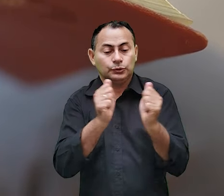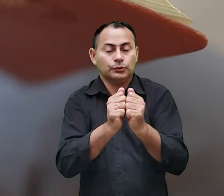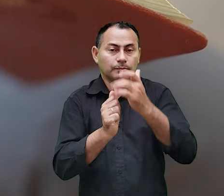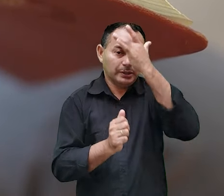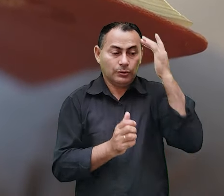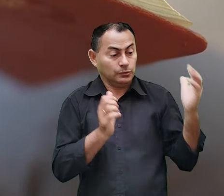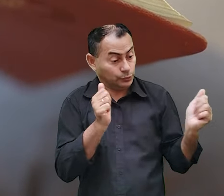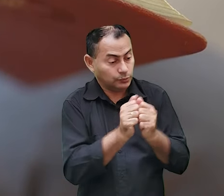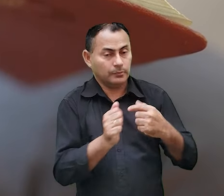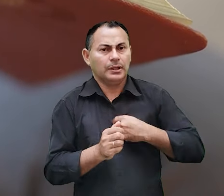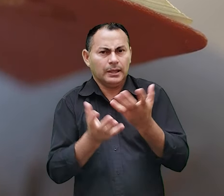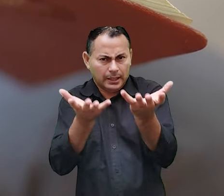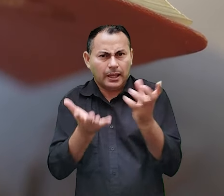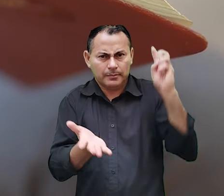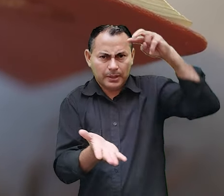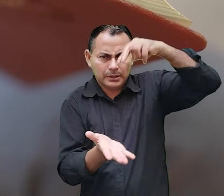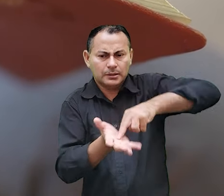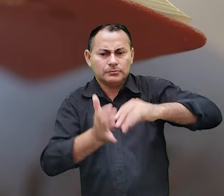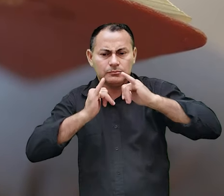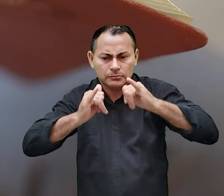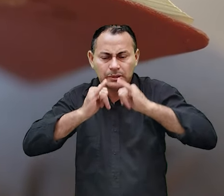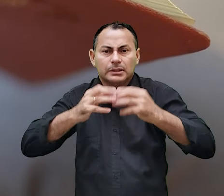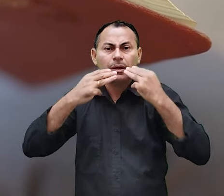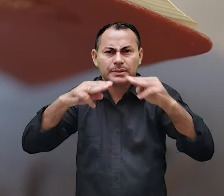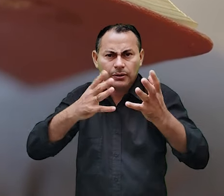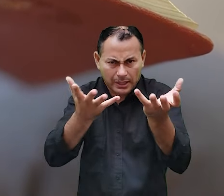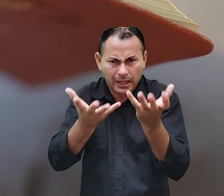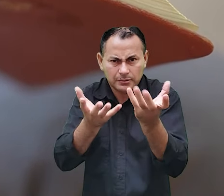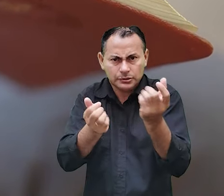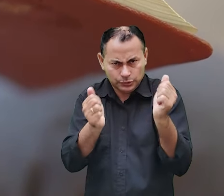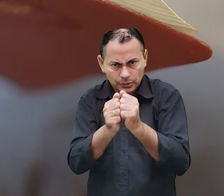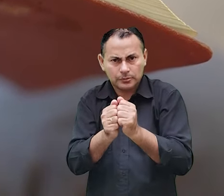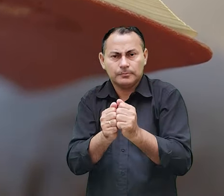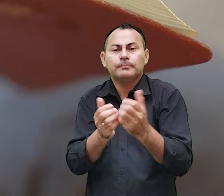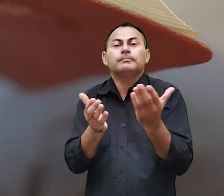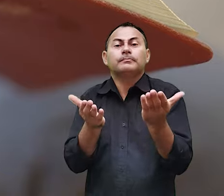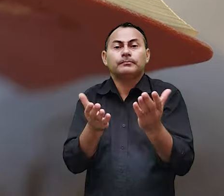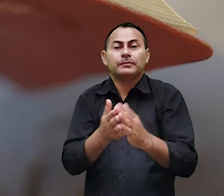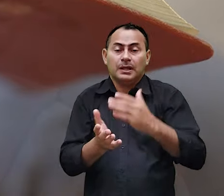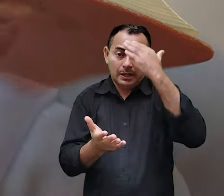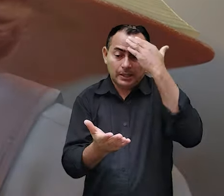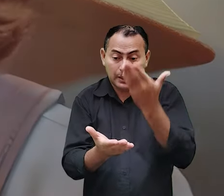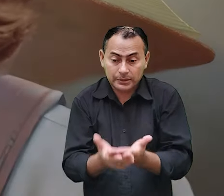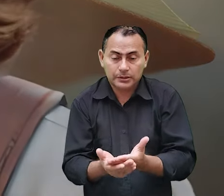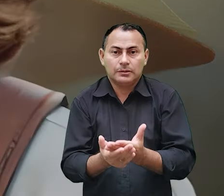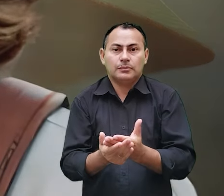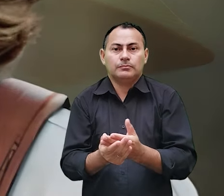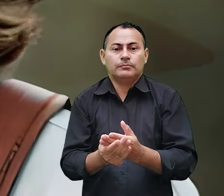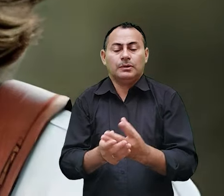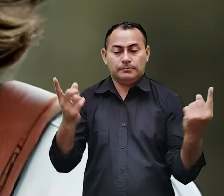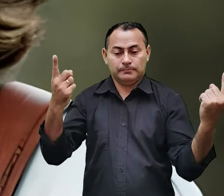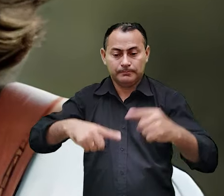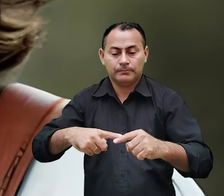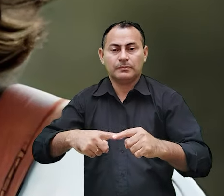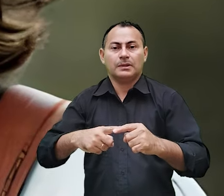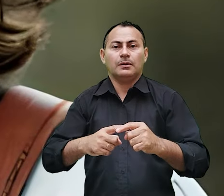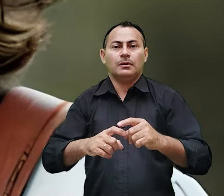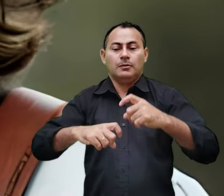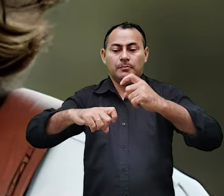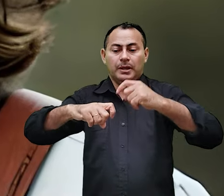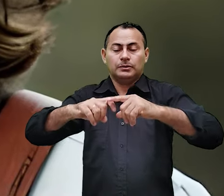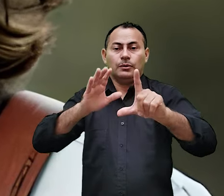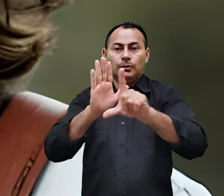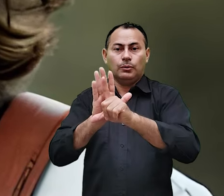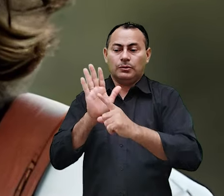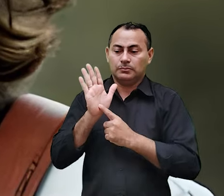ter parceiros trabalhando comigo. Você quer participar desse manifesto, desta missão e ministério? Creio que esse foi o grande